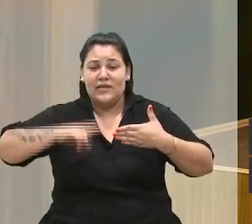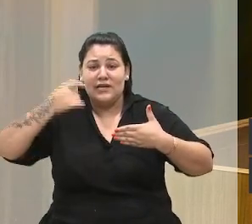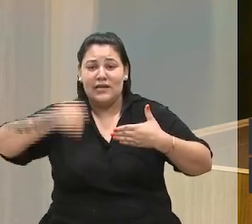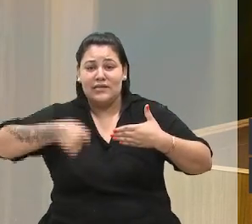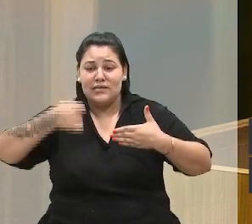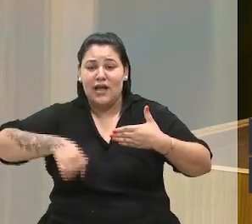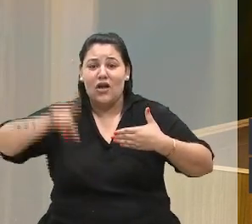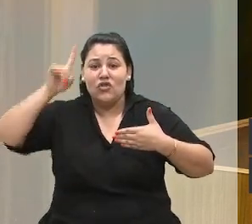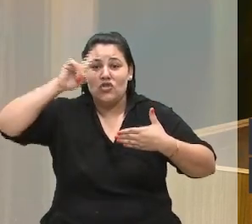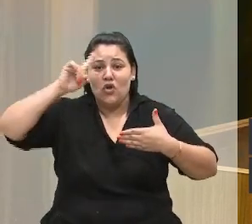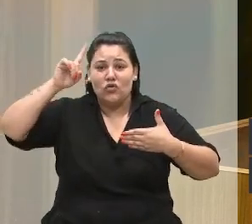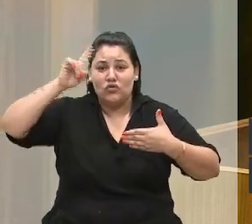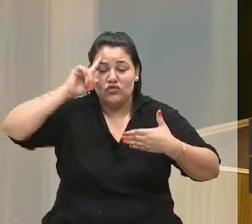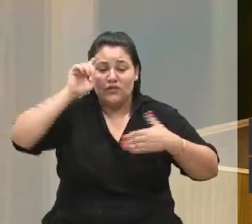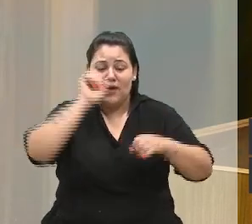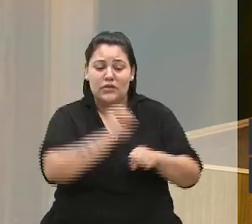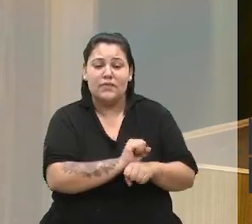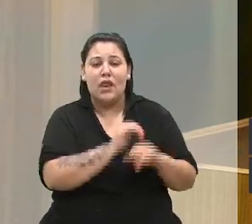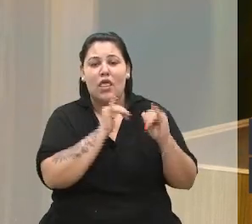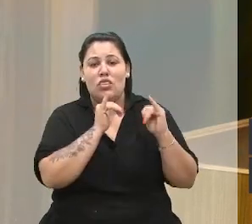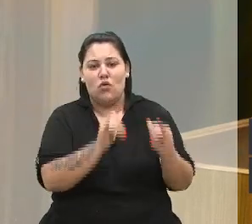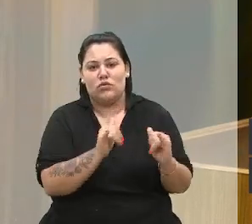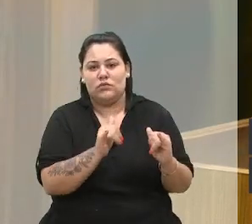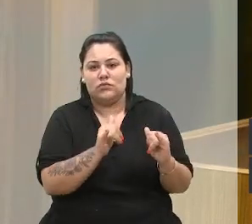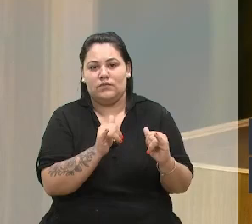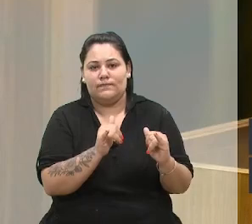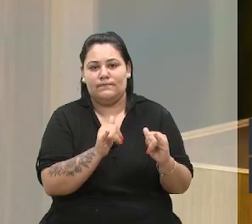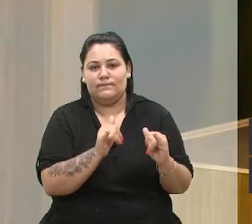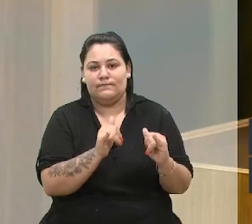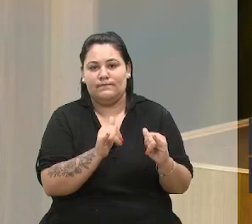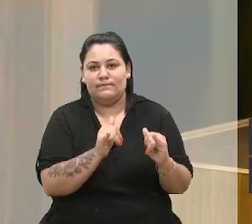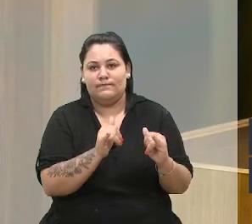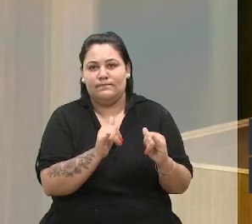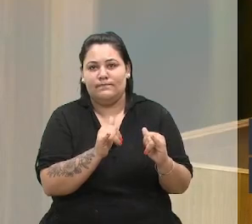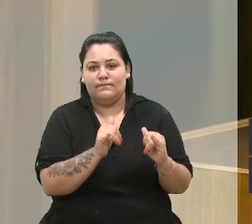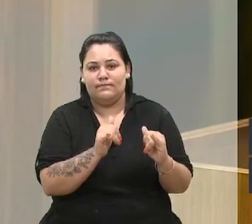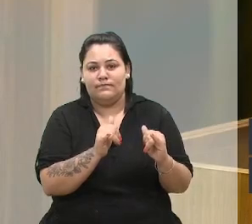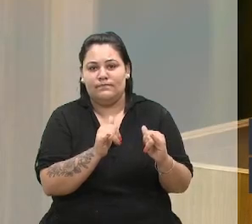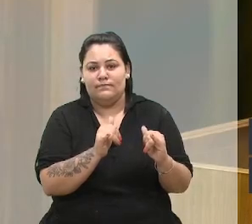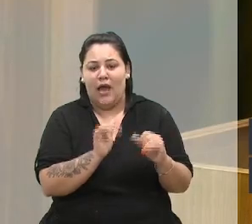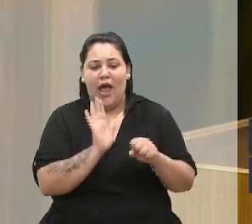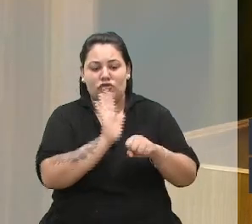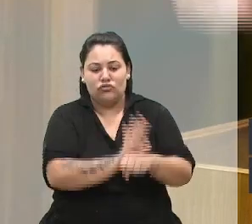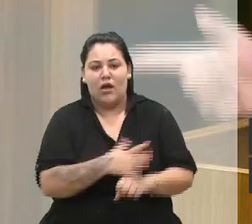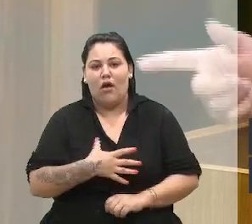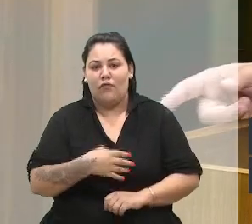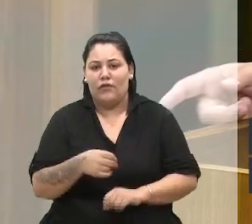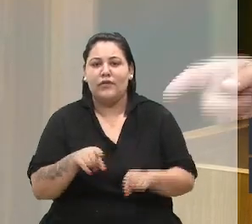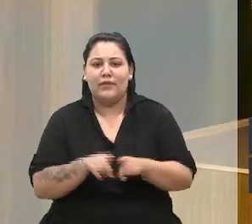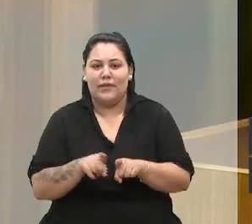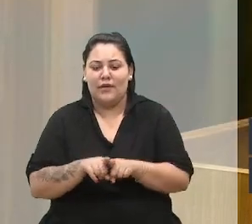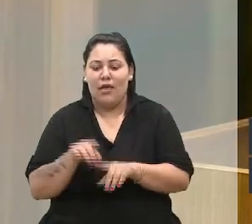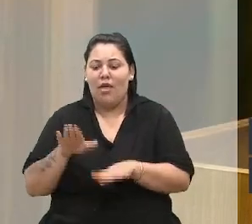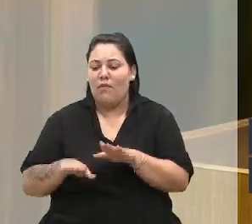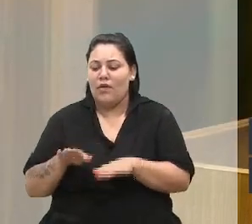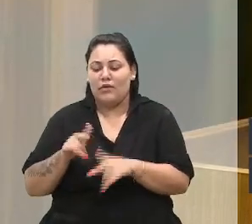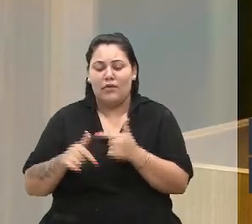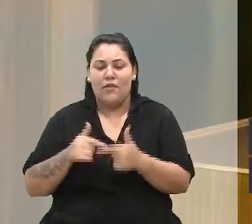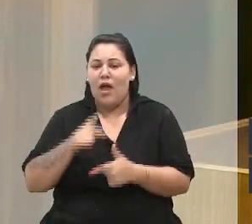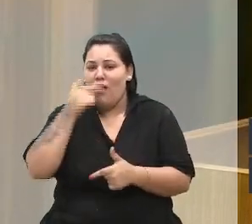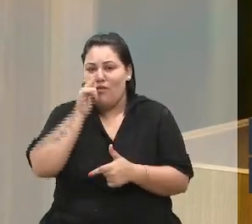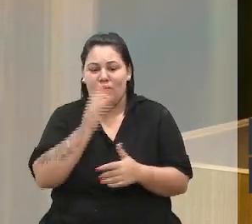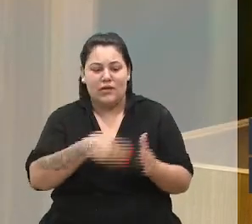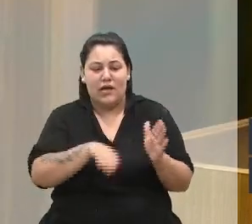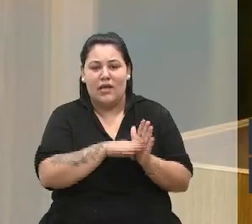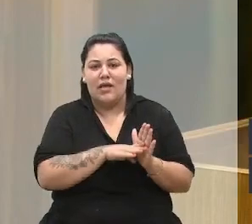todo dia de ficar esperando o ônibus para colocar o filho, dependendo do nosso trabalho, nós não conseguíamos ir até a escola e ter que contar com a